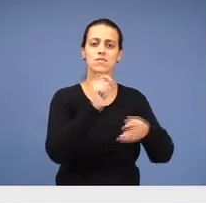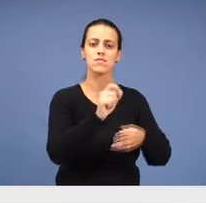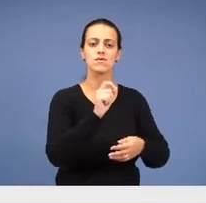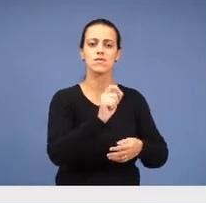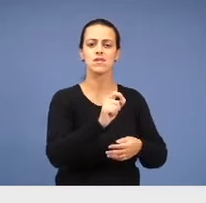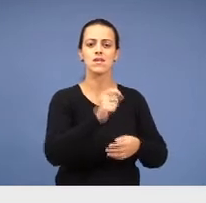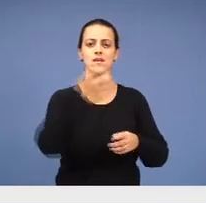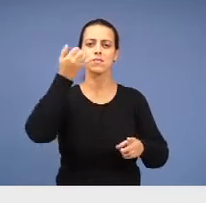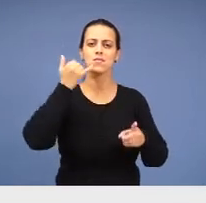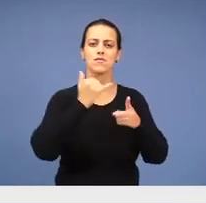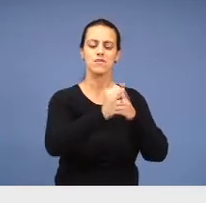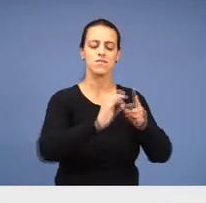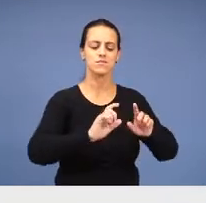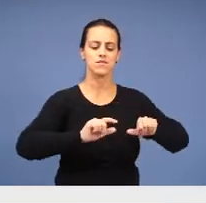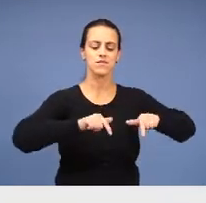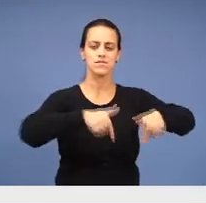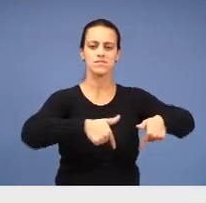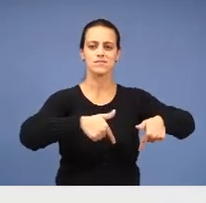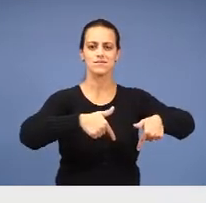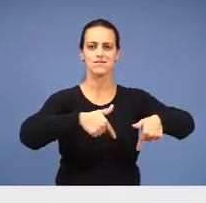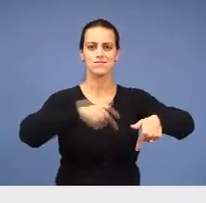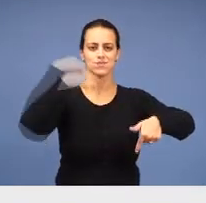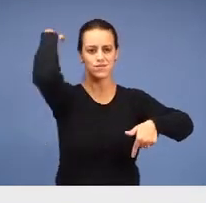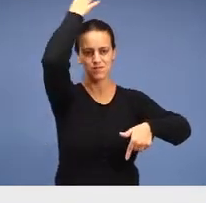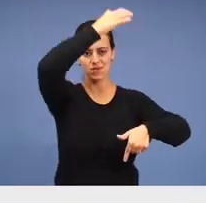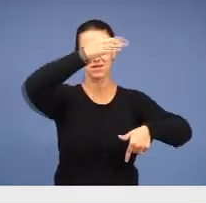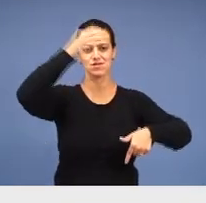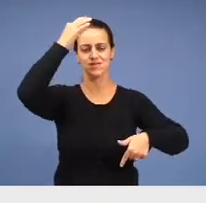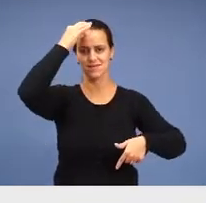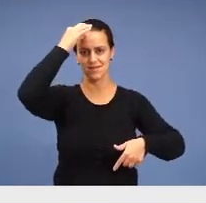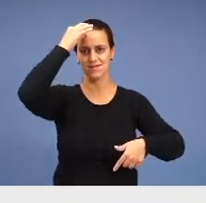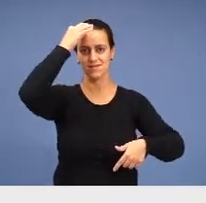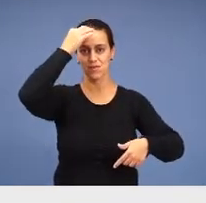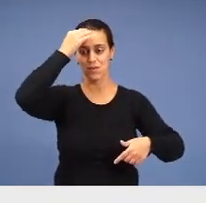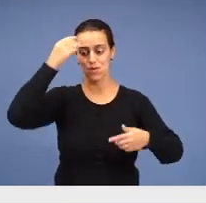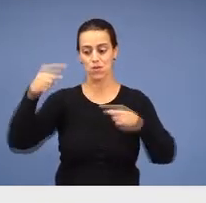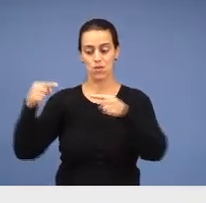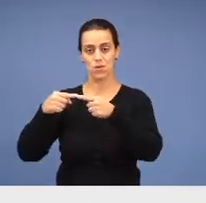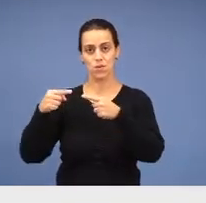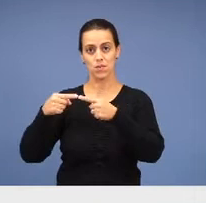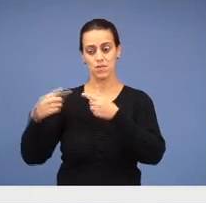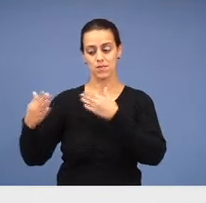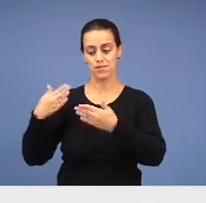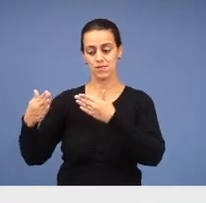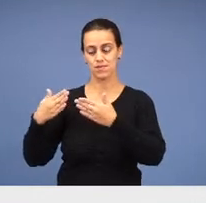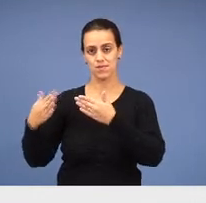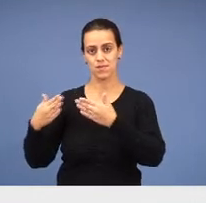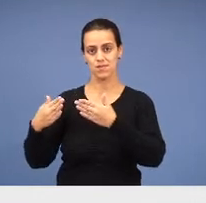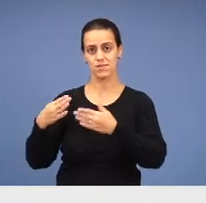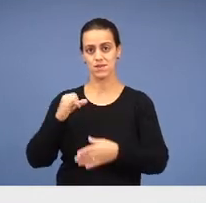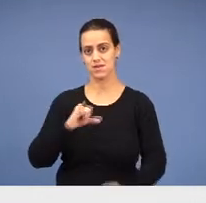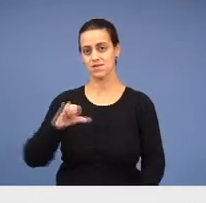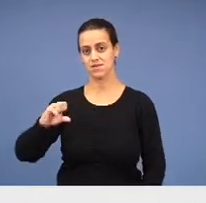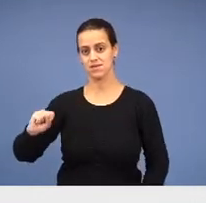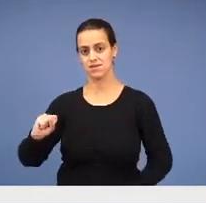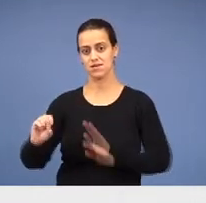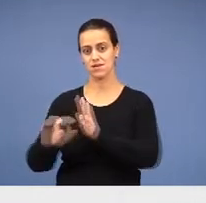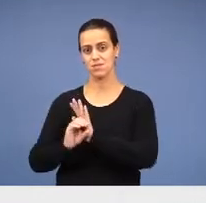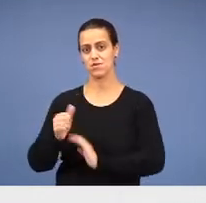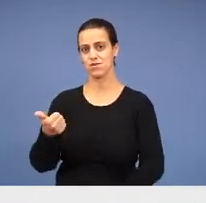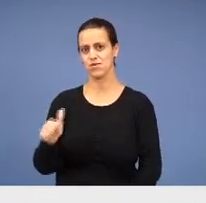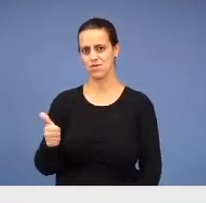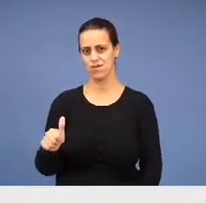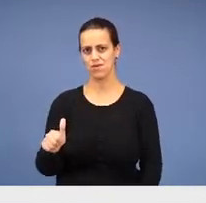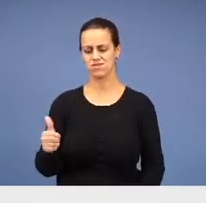2, 11, 2. Então, nesse momento aqui, nós deixamos essa pergunta para os irmãos, para ser a nossa